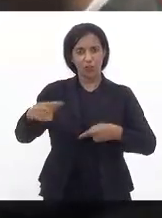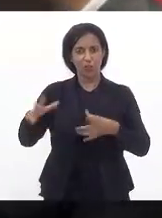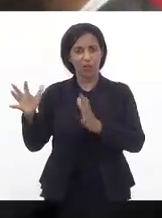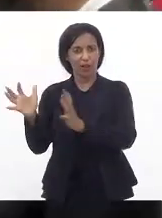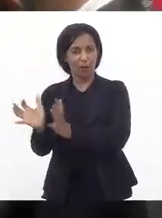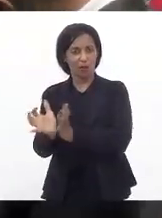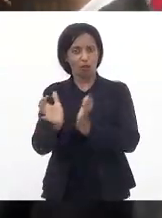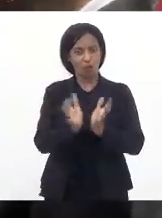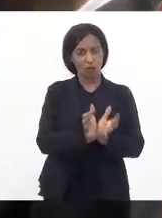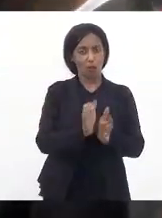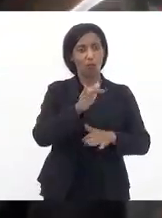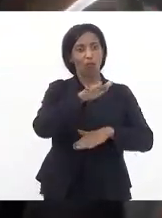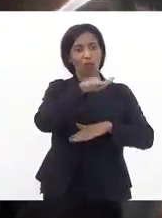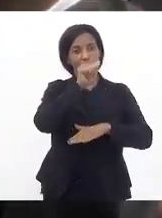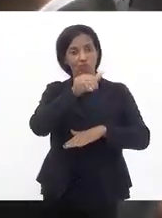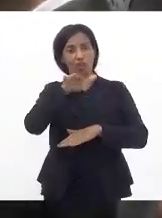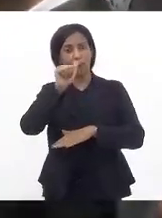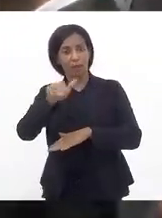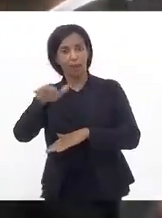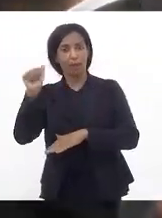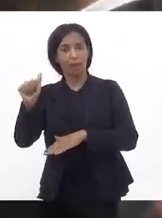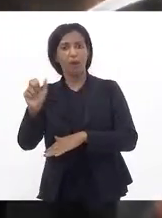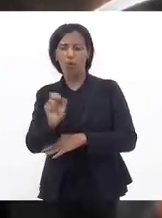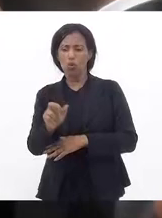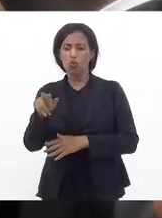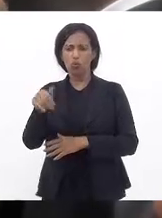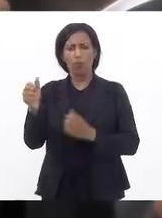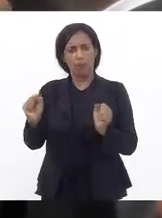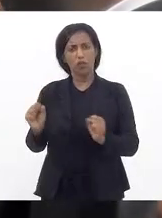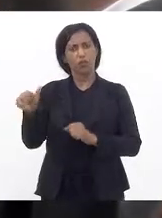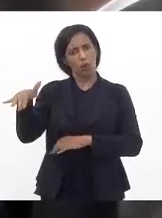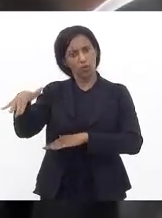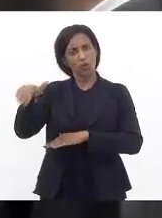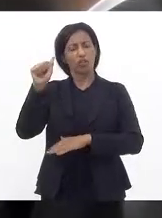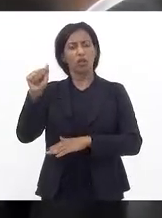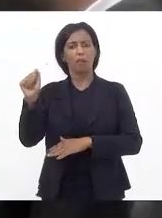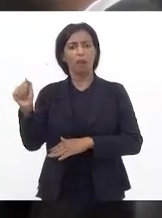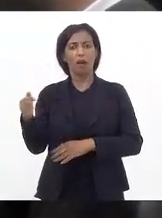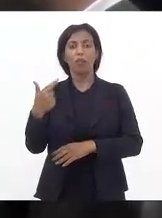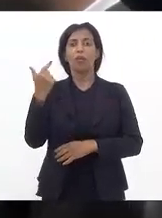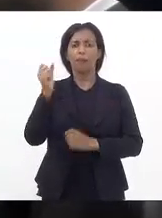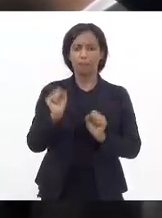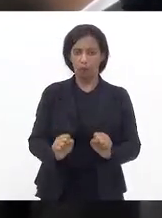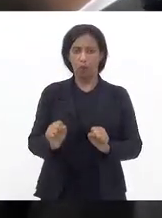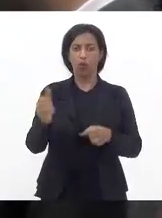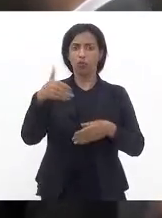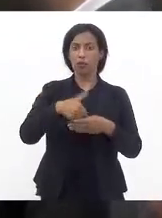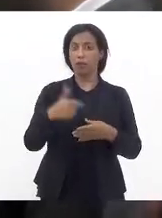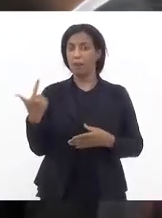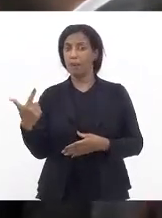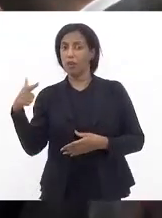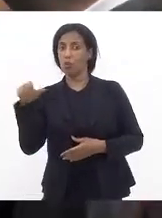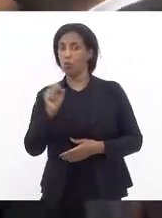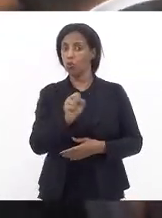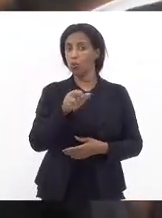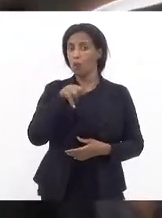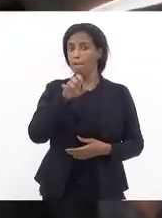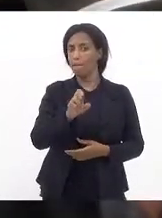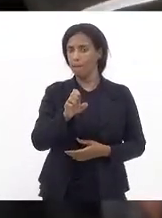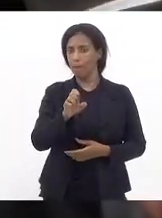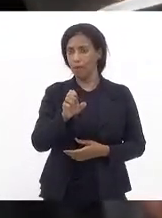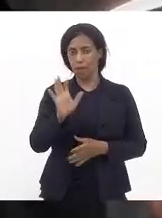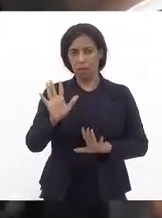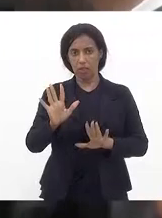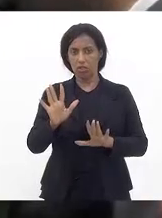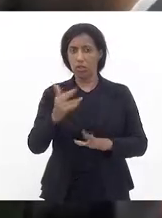comissão à medida que o chamamento vão sendo feito o suplente pode ser chamado depois de votar ele faz outros do cliente não pode puxar ou